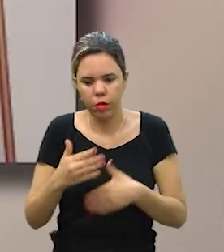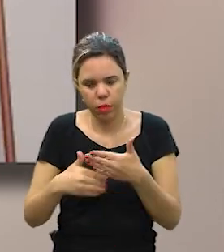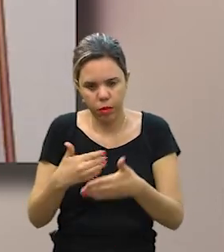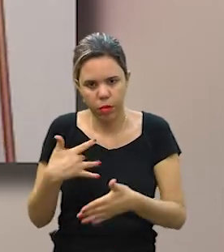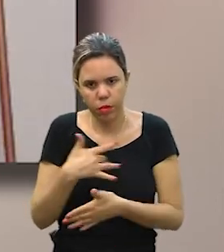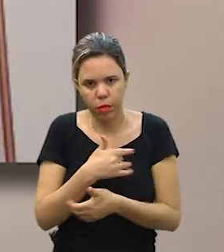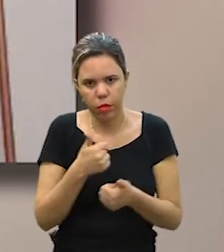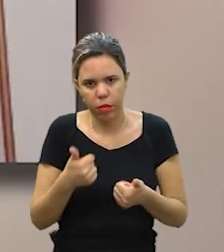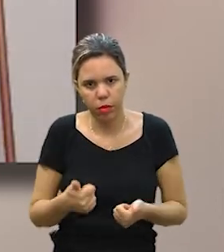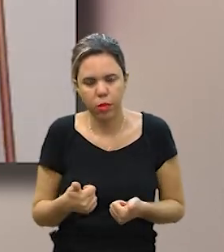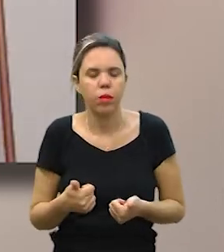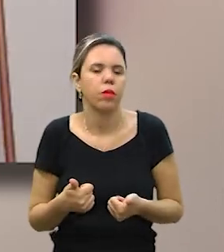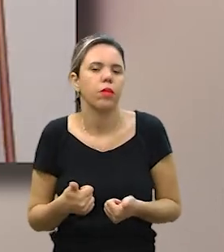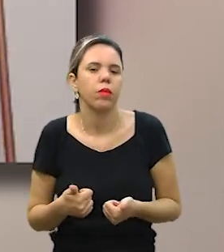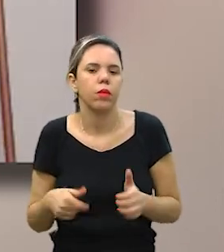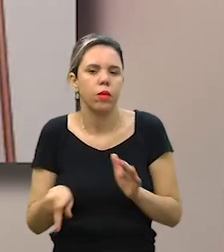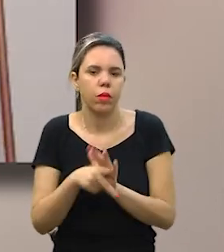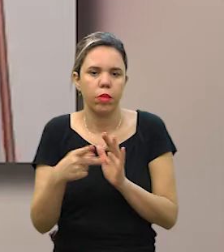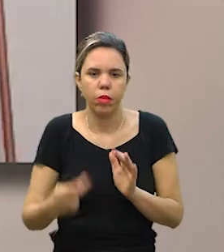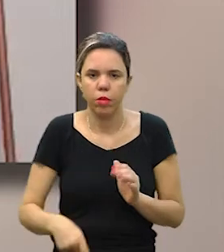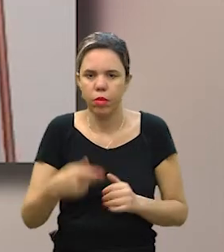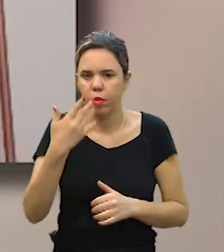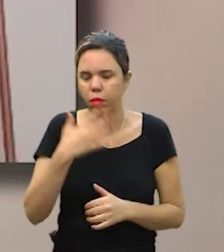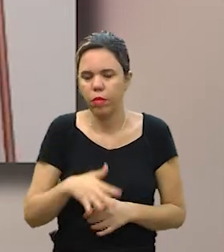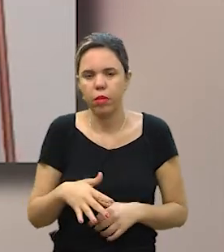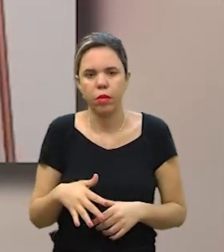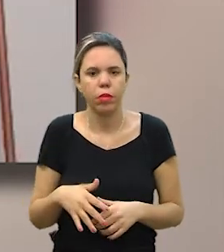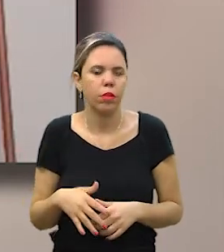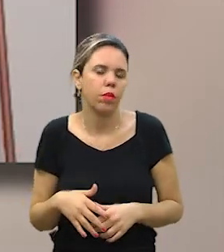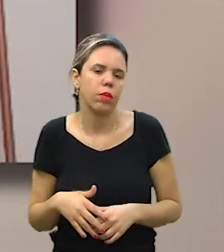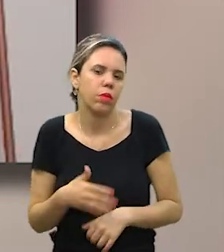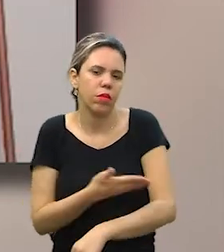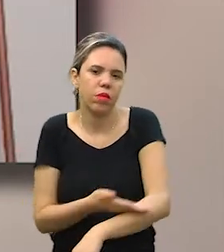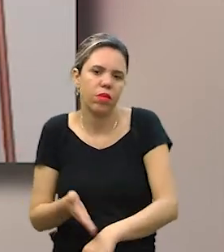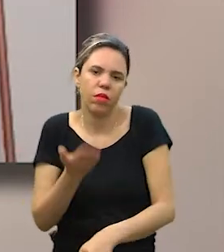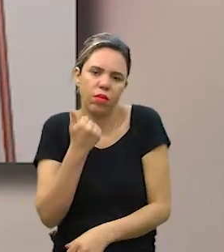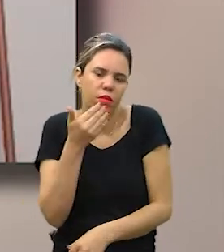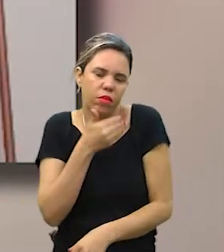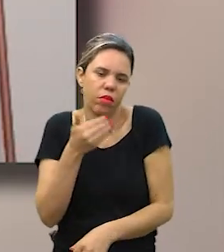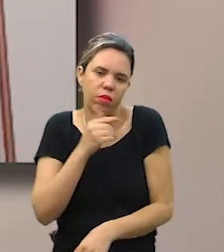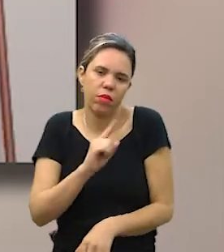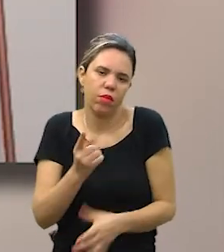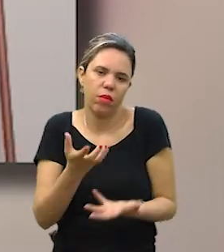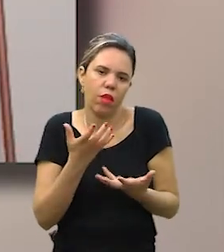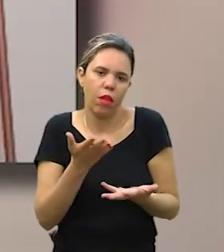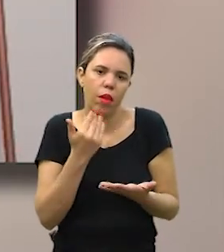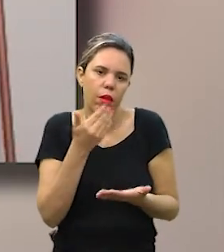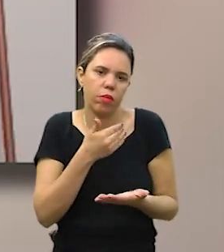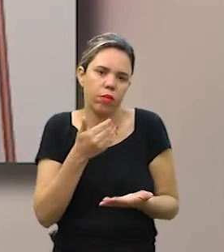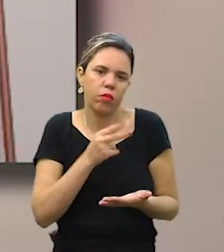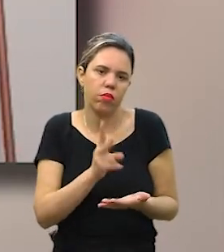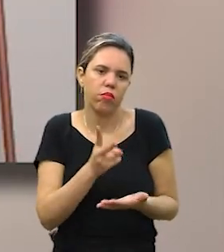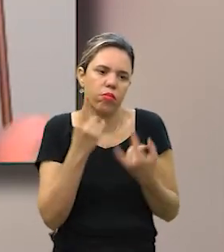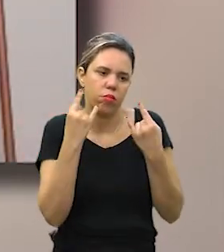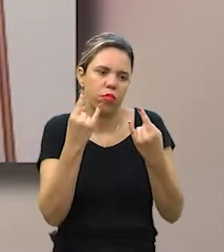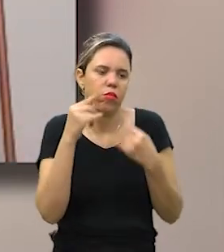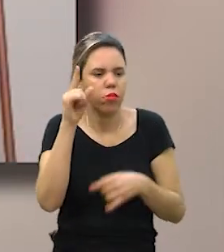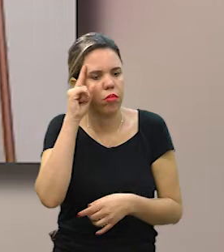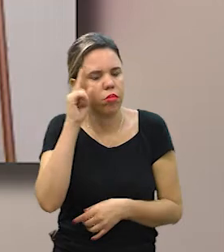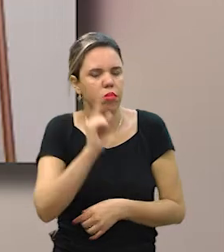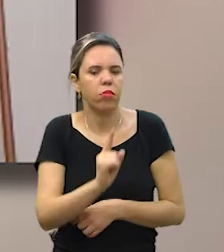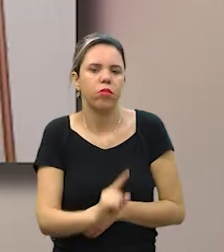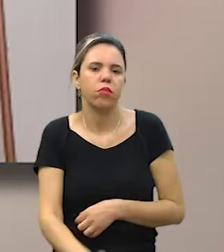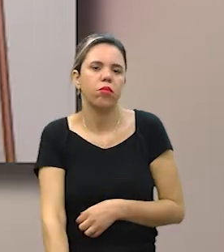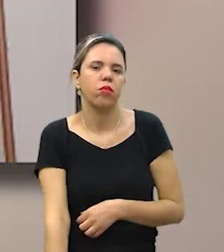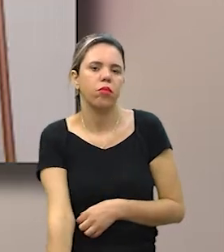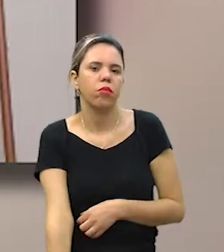uma rotina saudável, a própria criança não vai ter o hábito de querer comer o doce todos